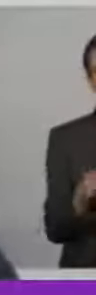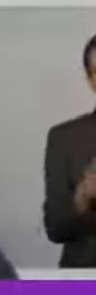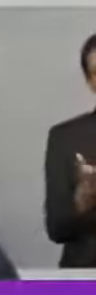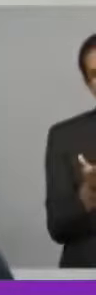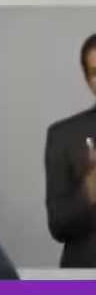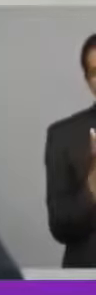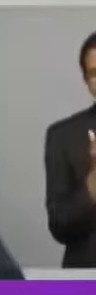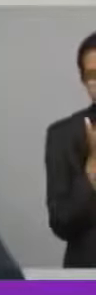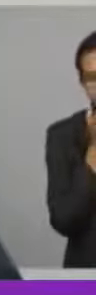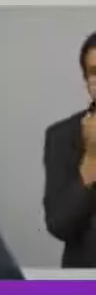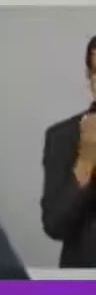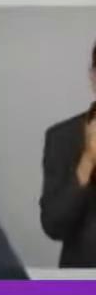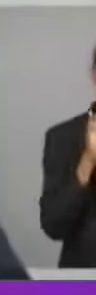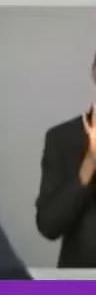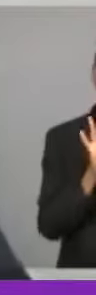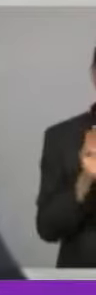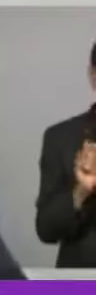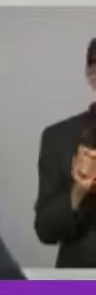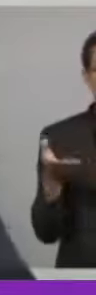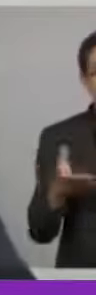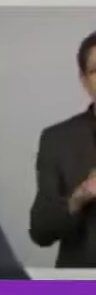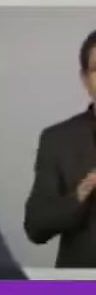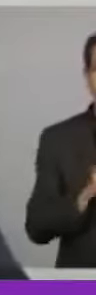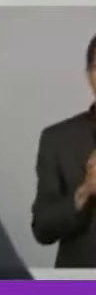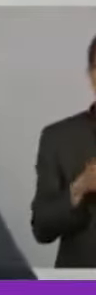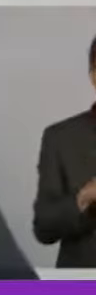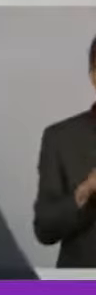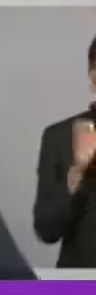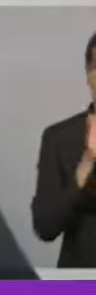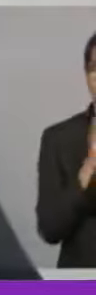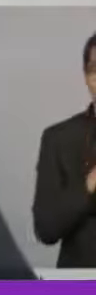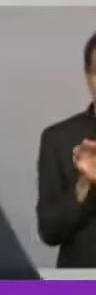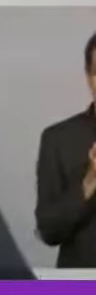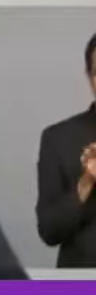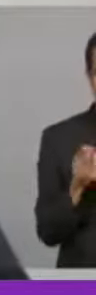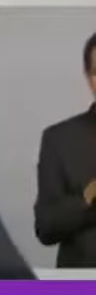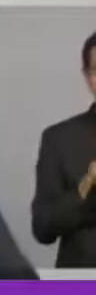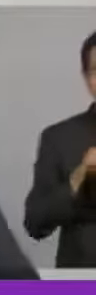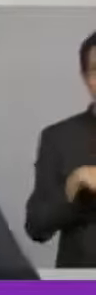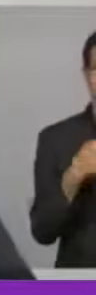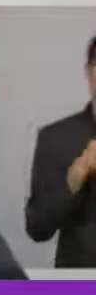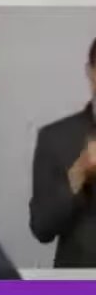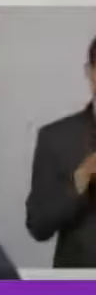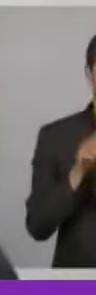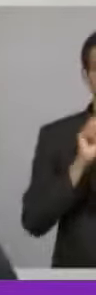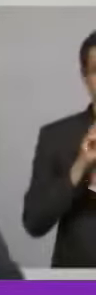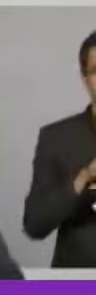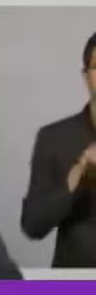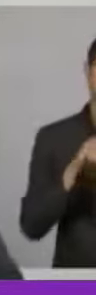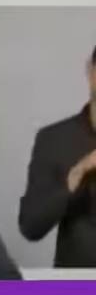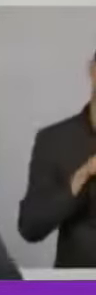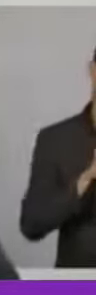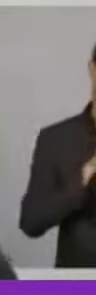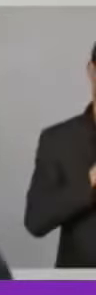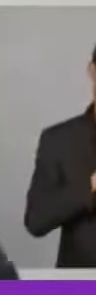Né? Eu queria falar que a gente fez hoje o comitê emergencial, né, da crise da educação, né, por causa do corona, que está